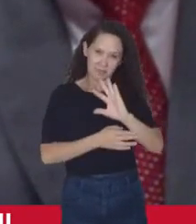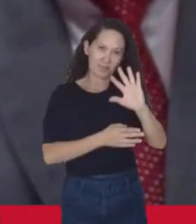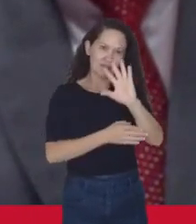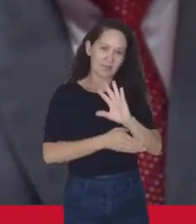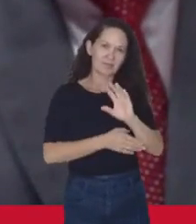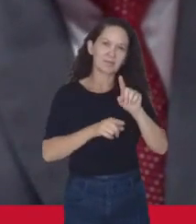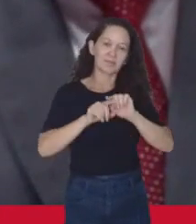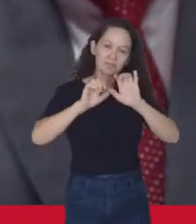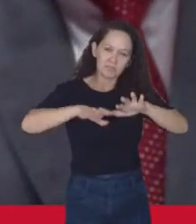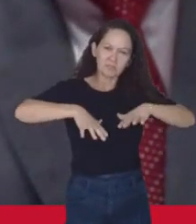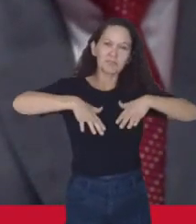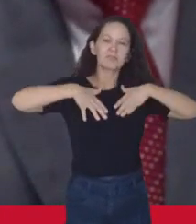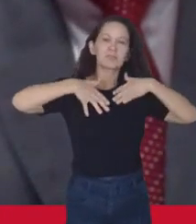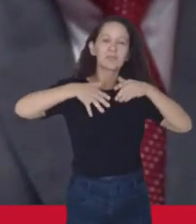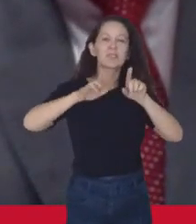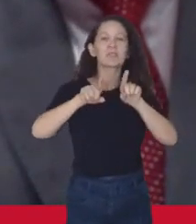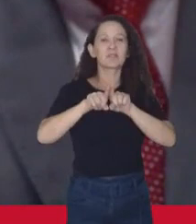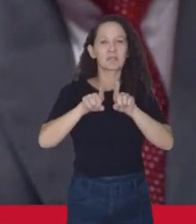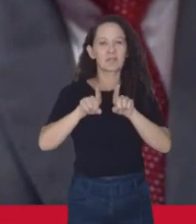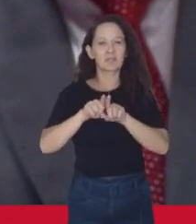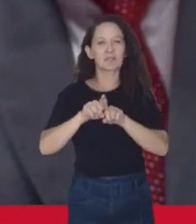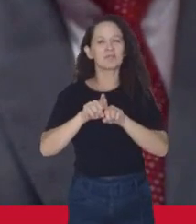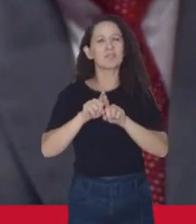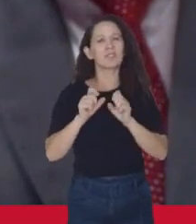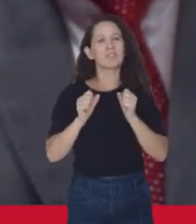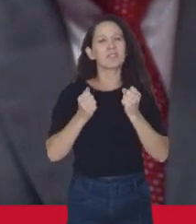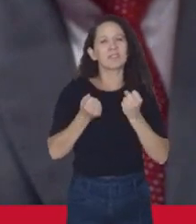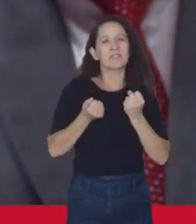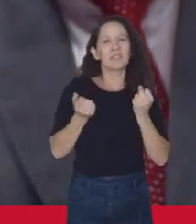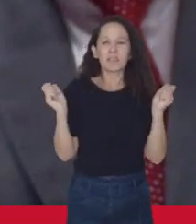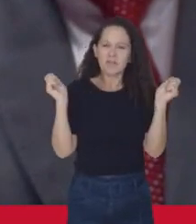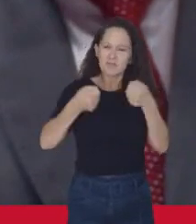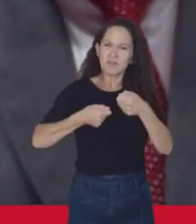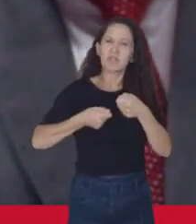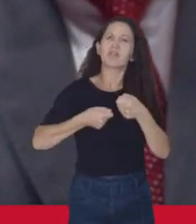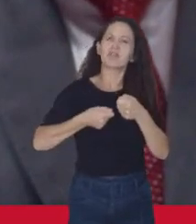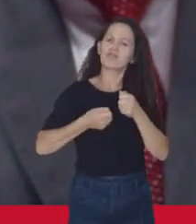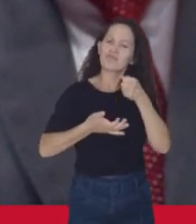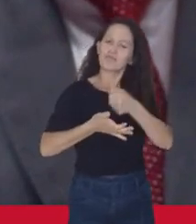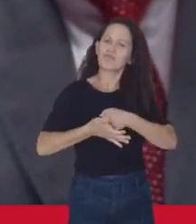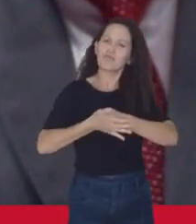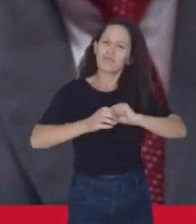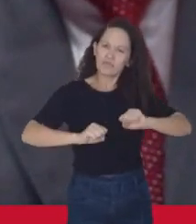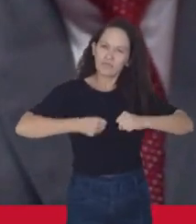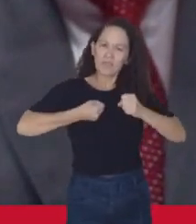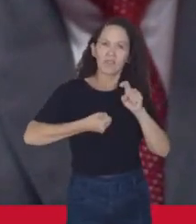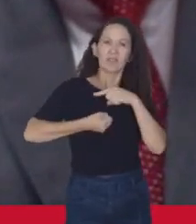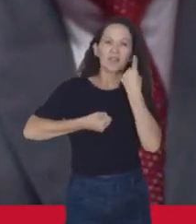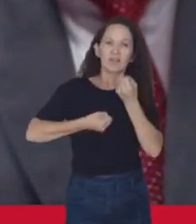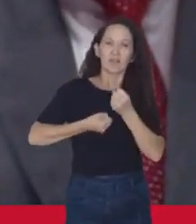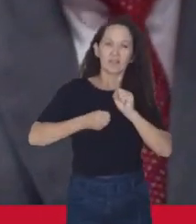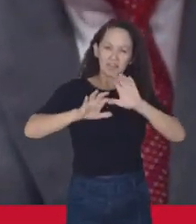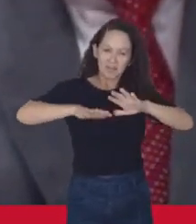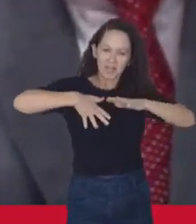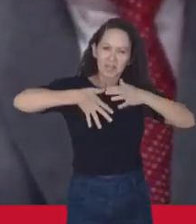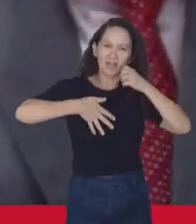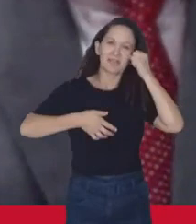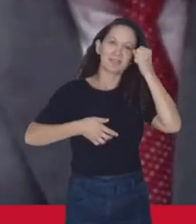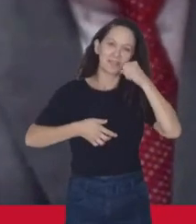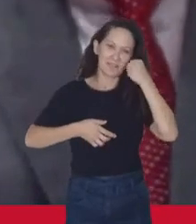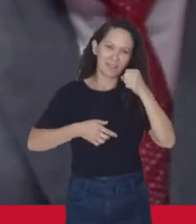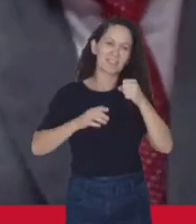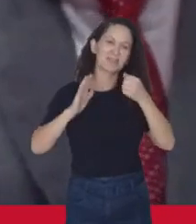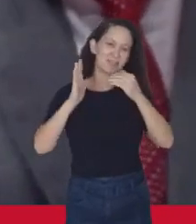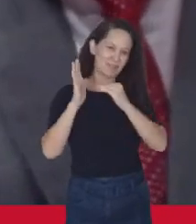uma bancada também muito competente e lutadora, que é a nossa bancada do Senado, nós temos